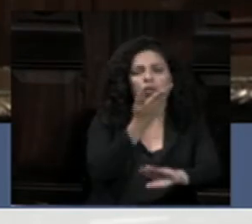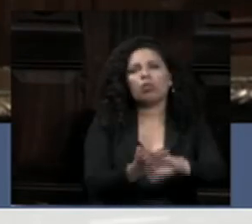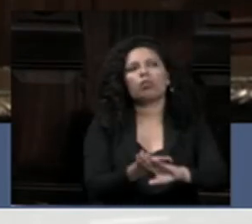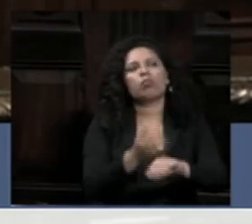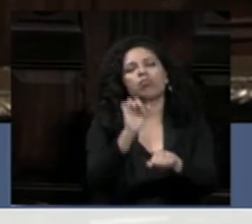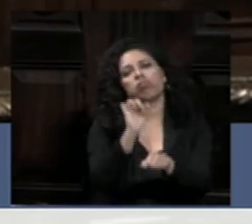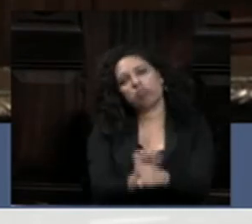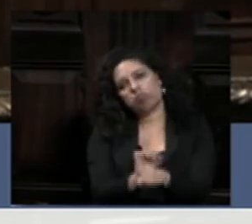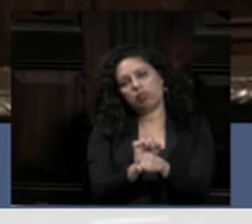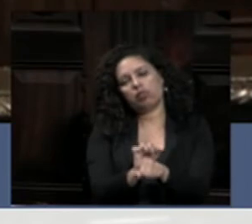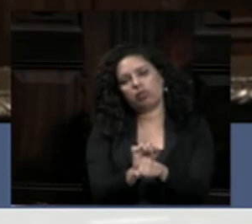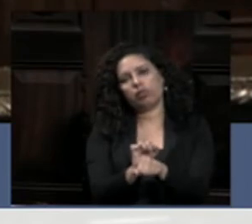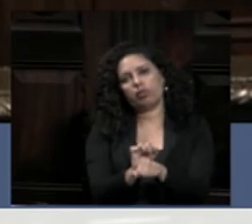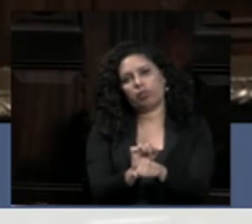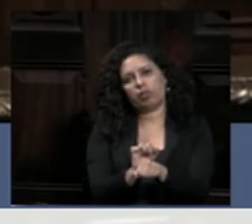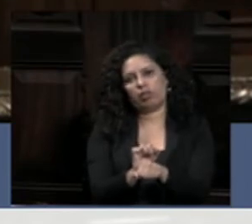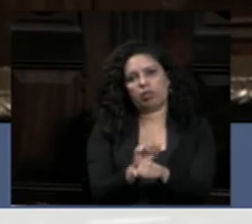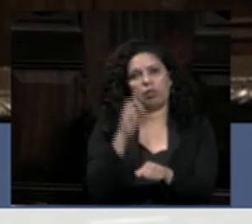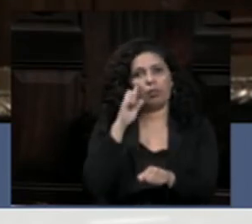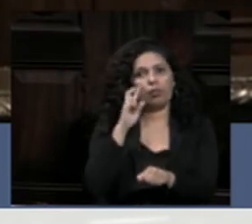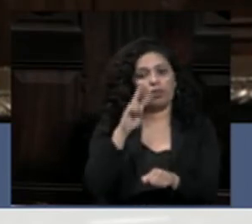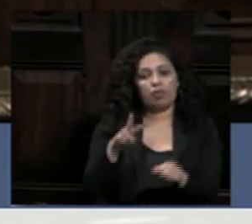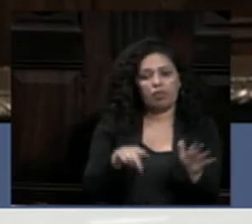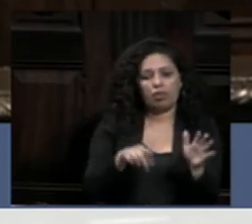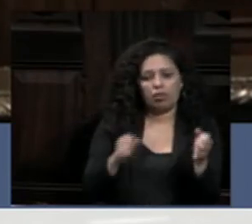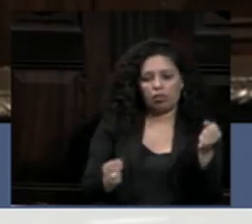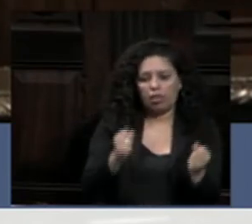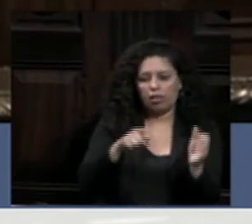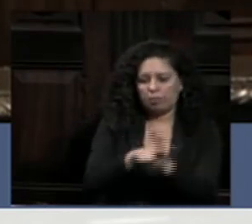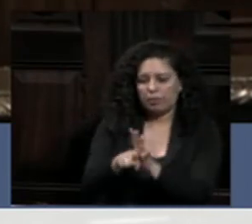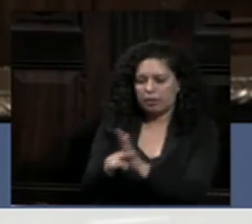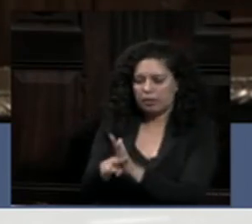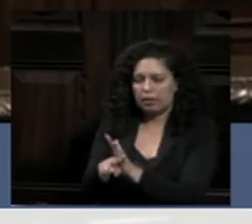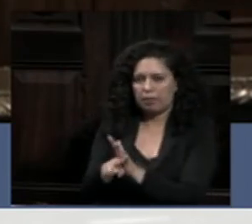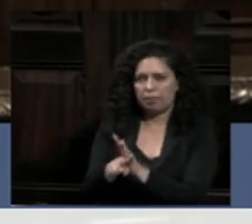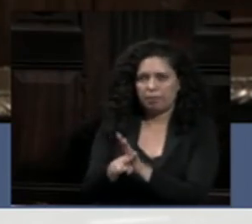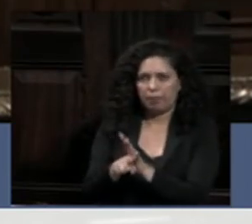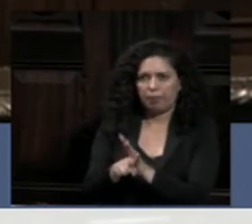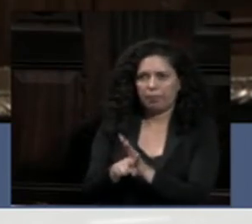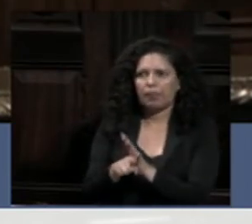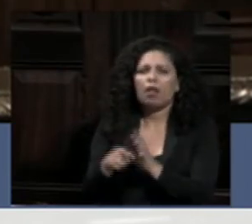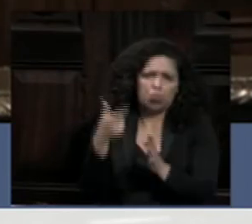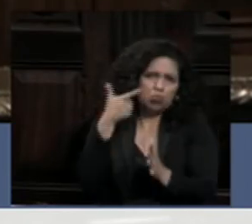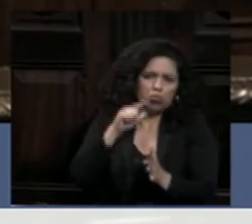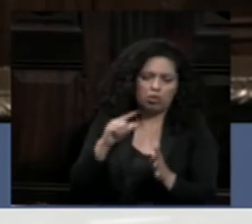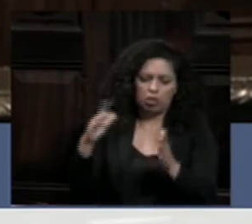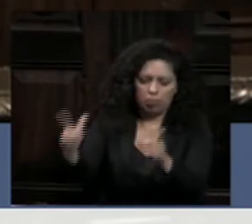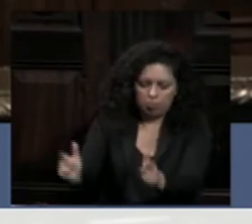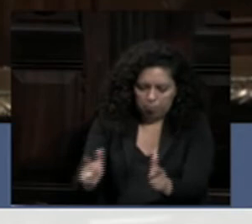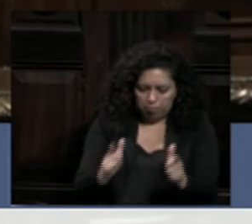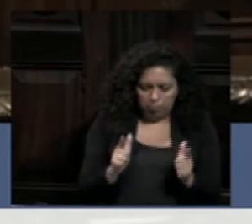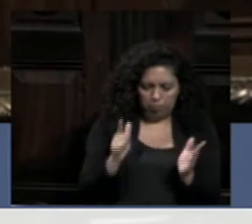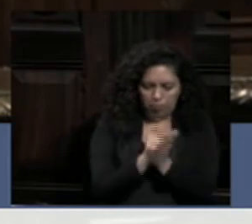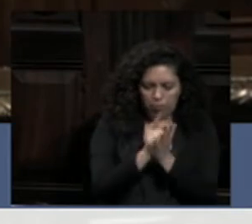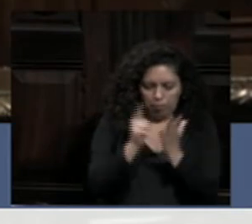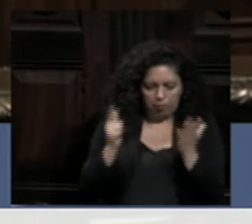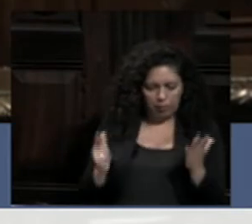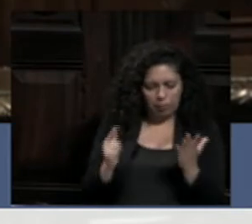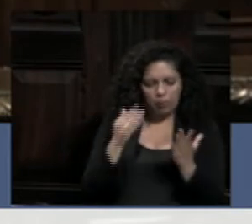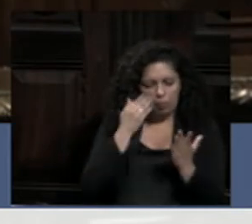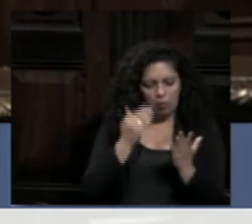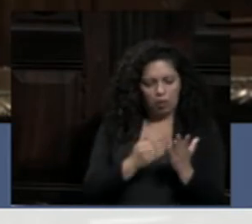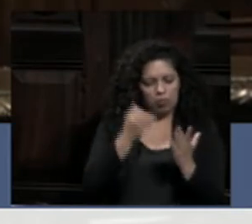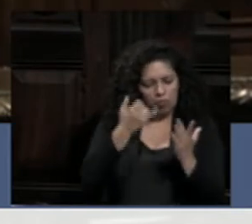vistoriado, recebe um certificado que o veículo está em